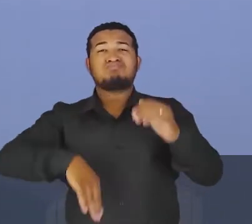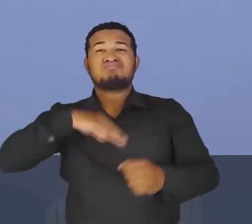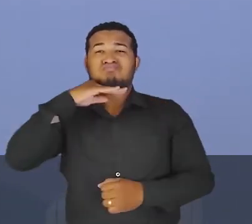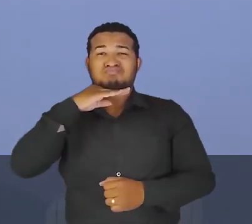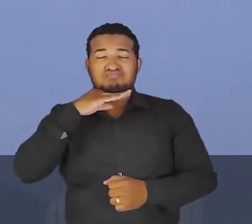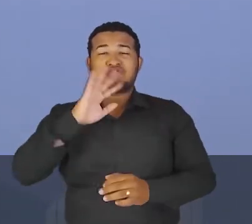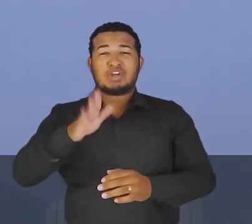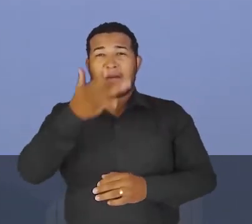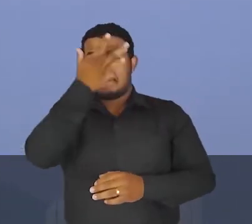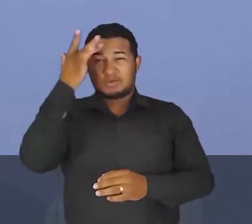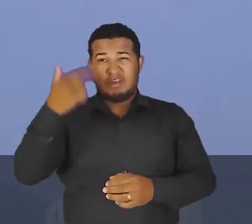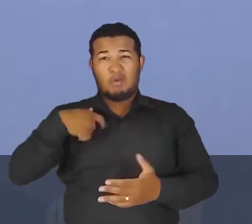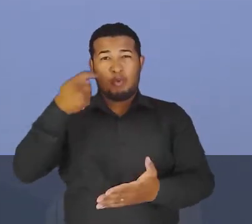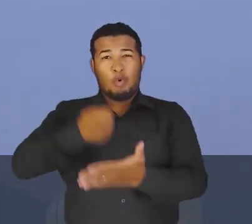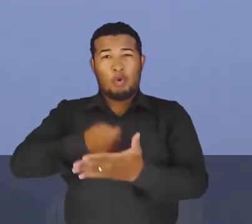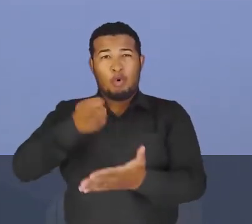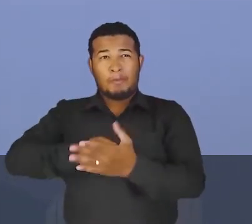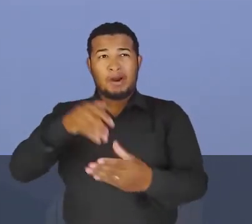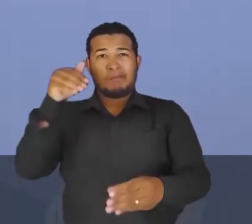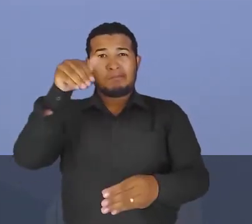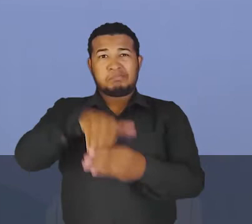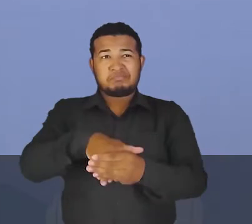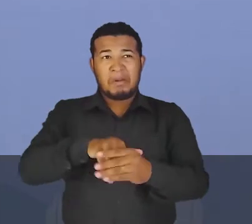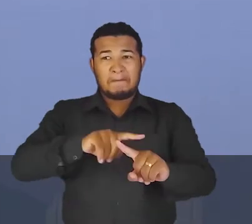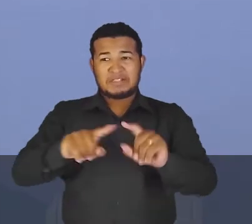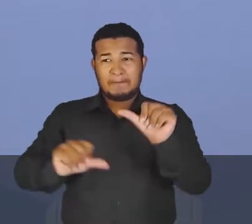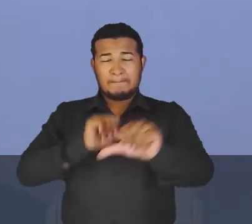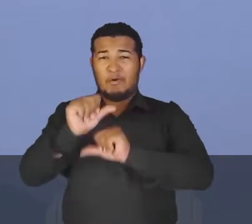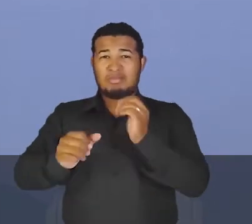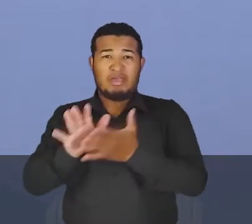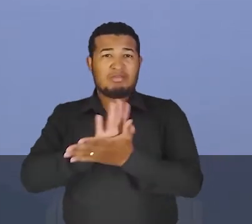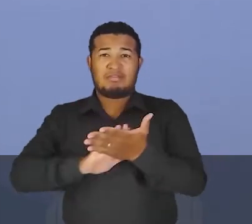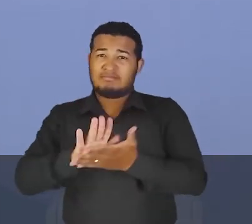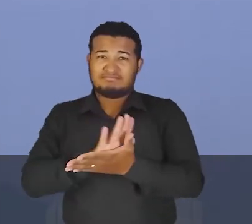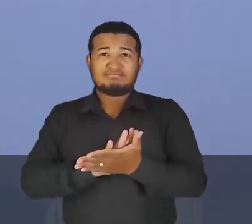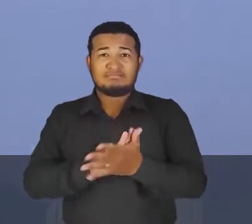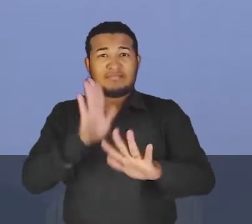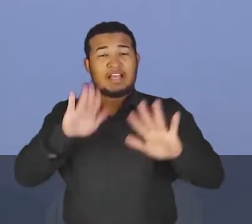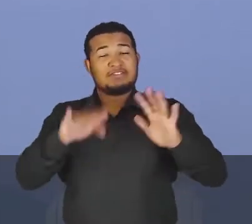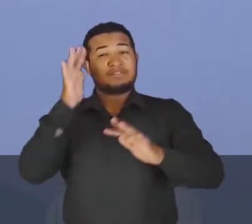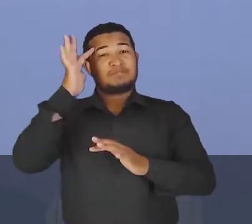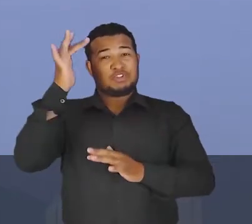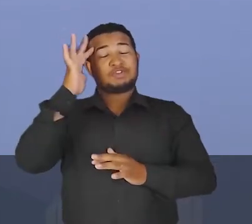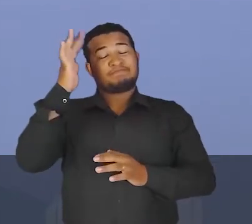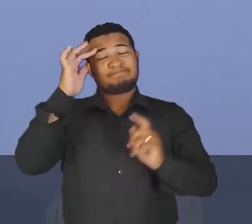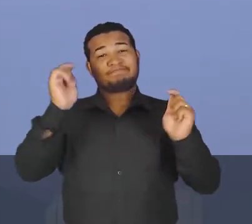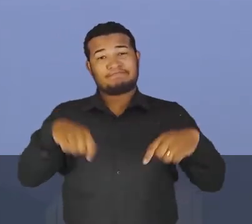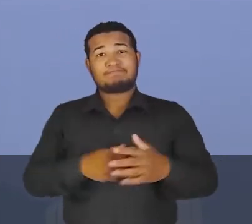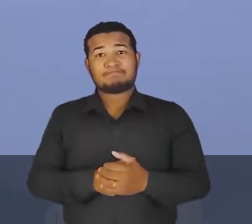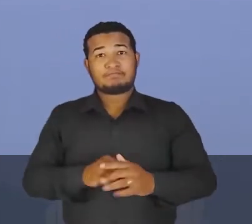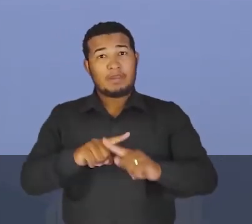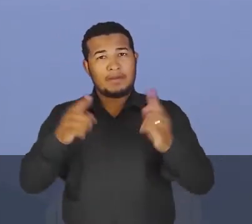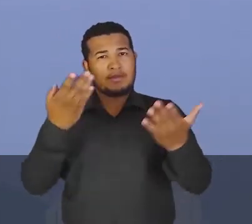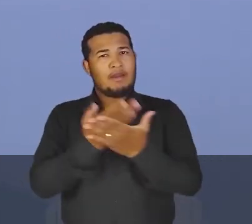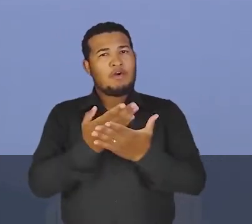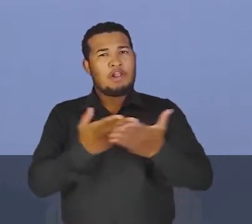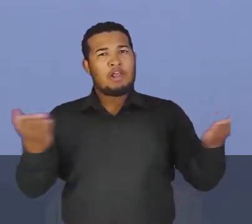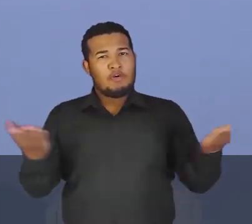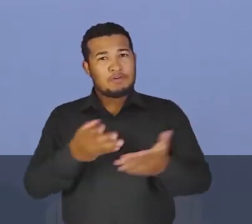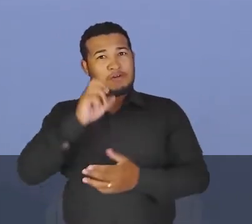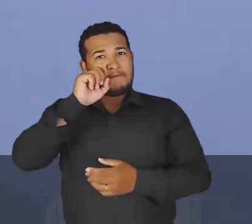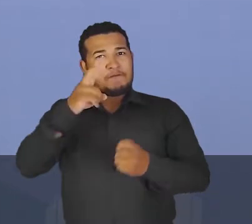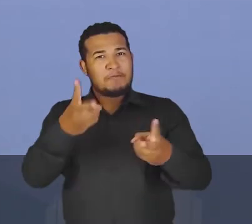as pessoas que eu vou ser obrigado a votar e nada vai mudar. Muitas vezes as pessoas pensam desse jeito. Mas nessa aula a gente vai ver a importância